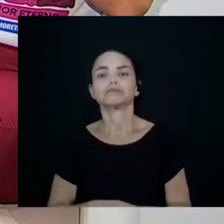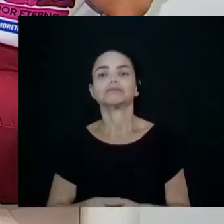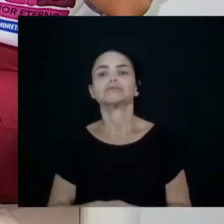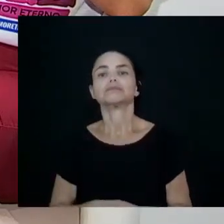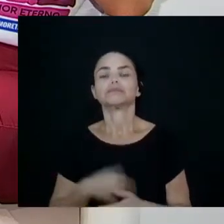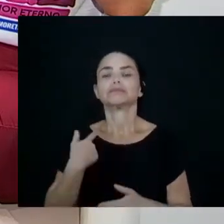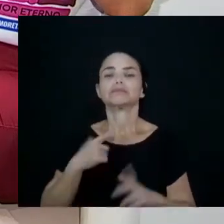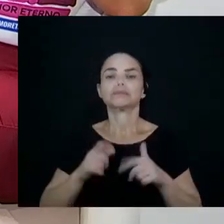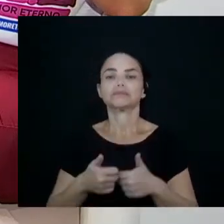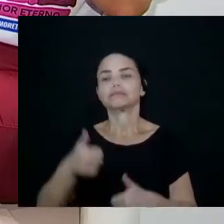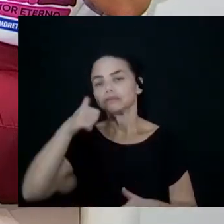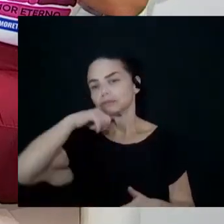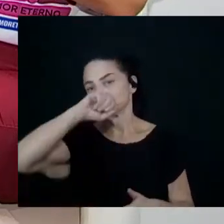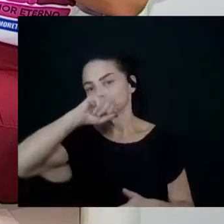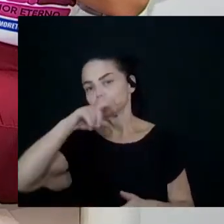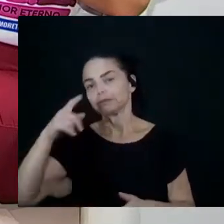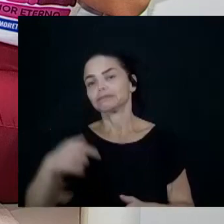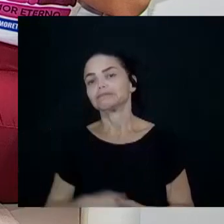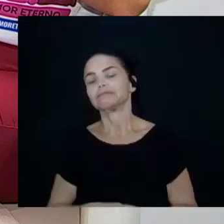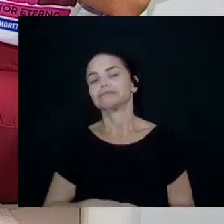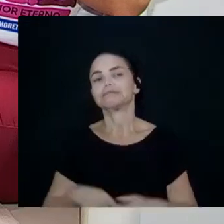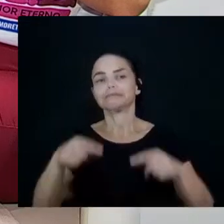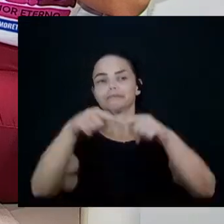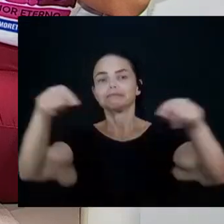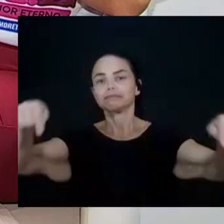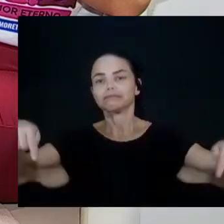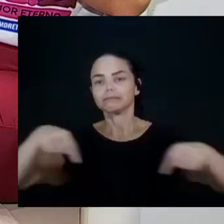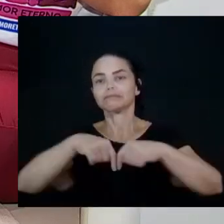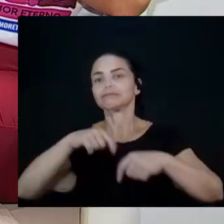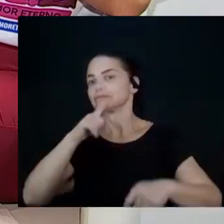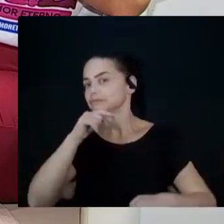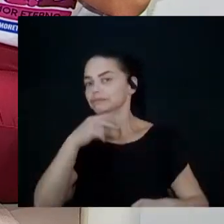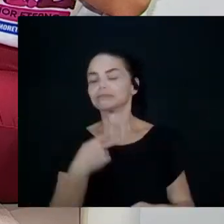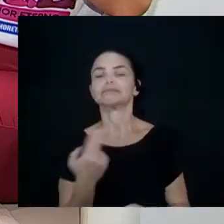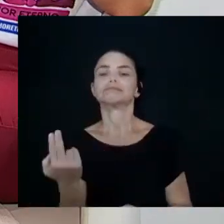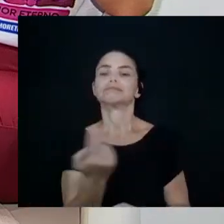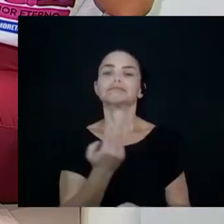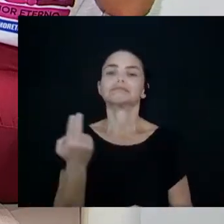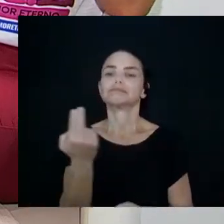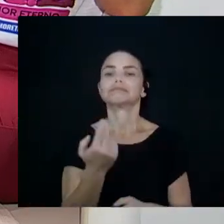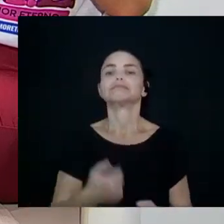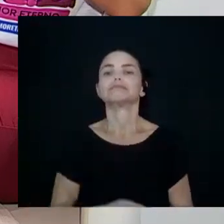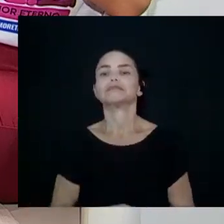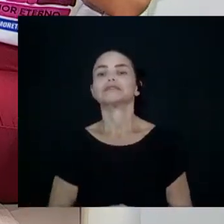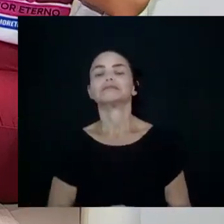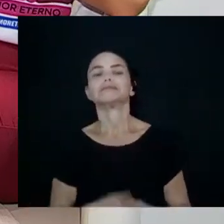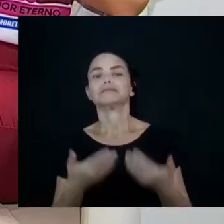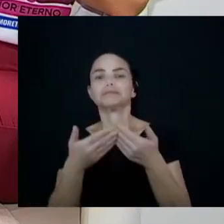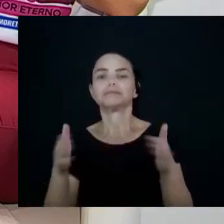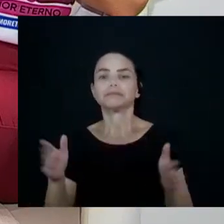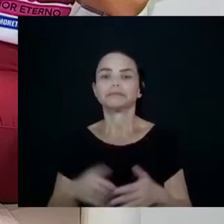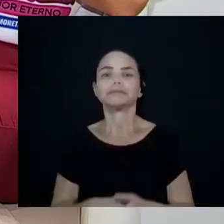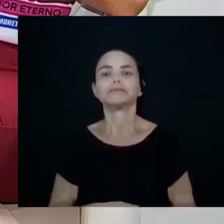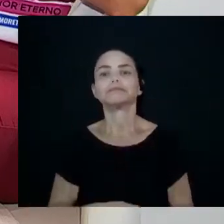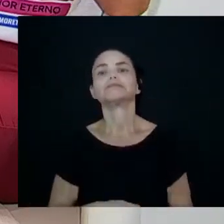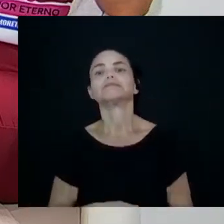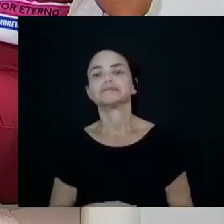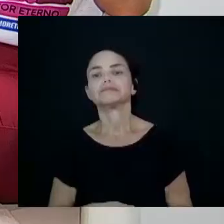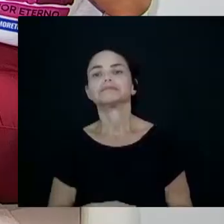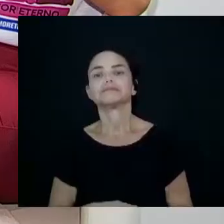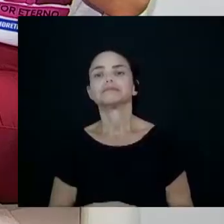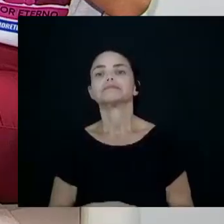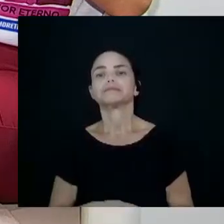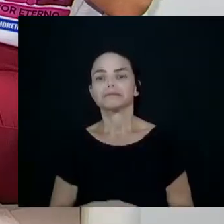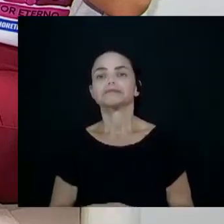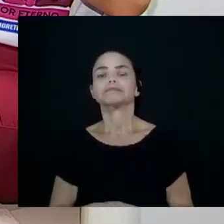ação para as mamães, mas na hora que eu vi tinha uma piscina, eu falei, para o nosso público não vai dar essa piscina aberta assim. Então,